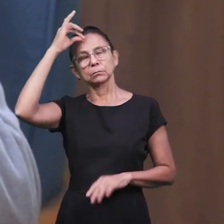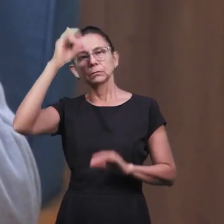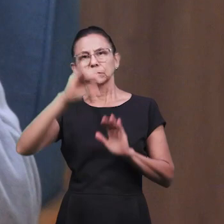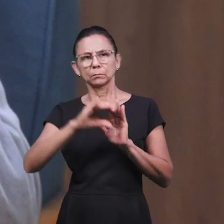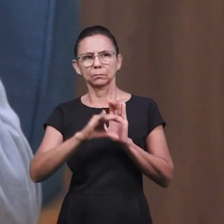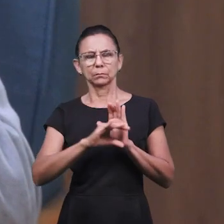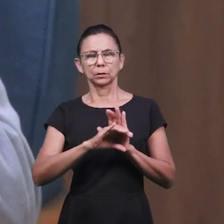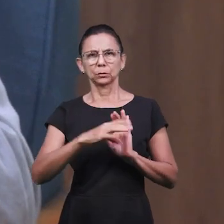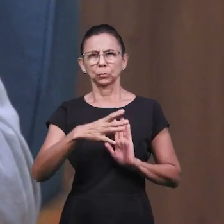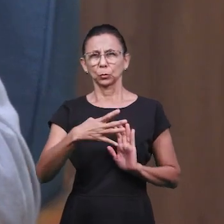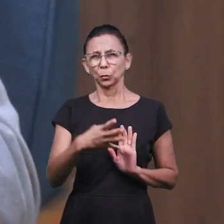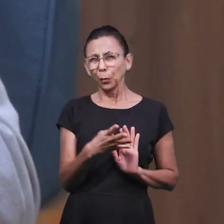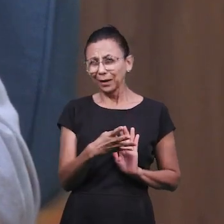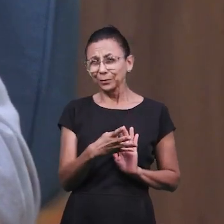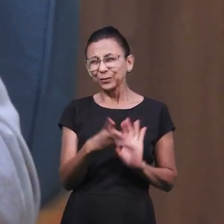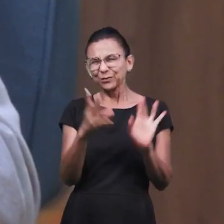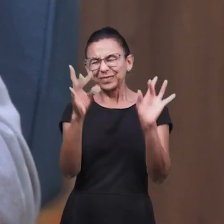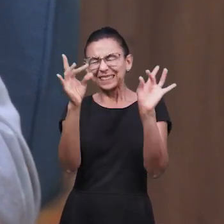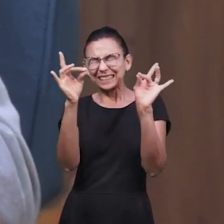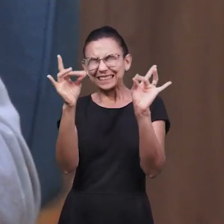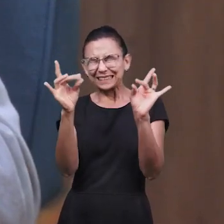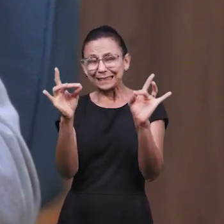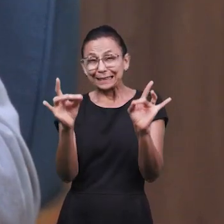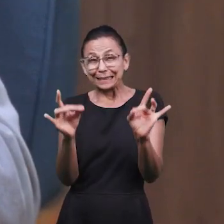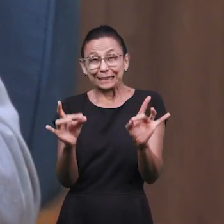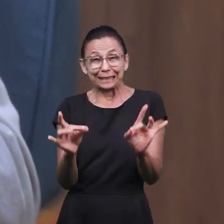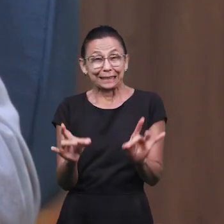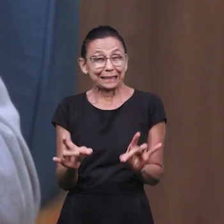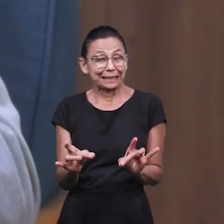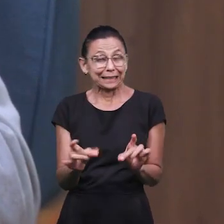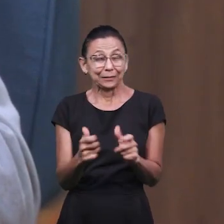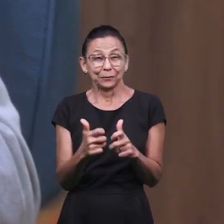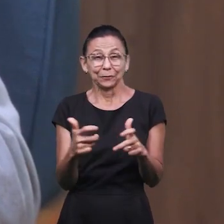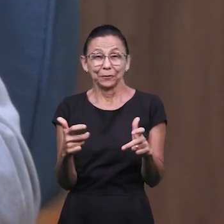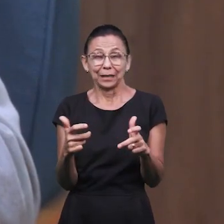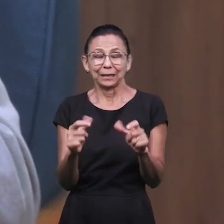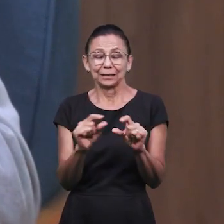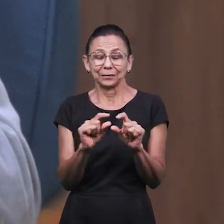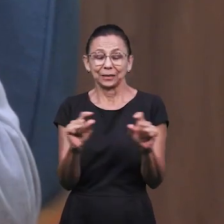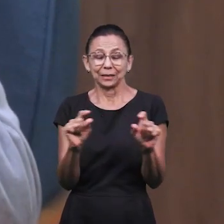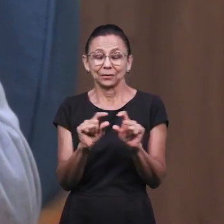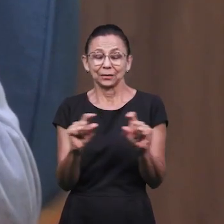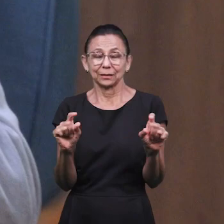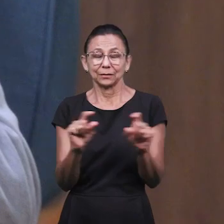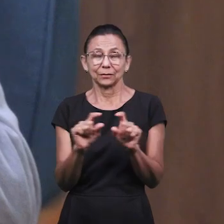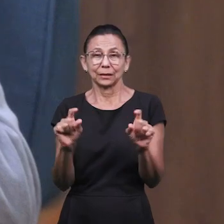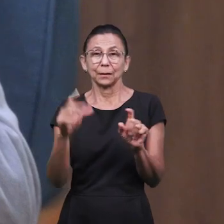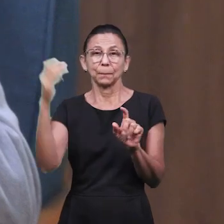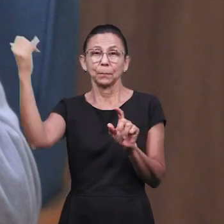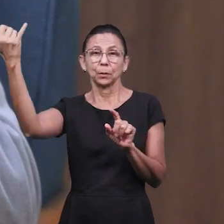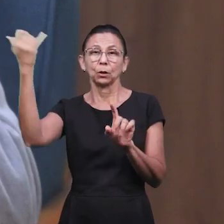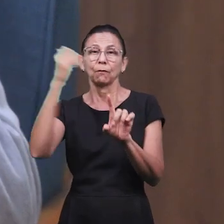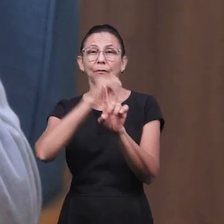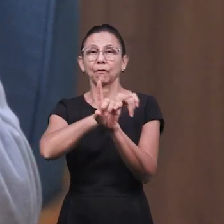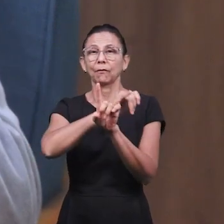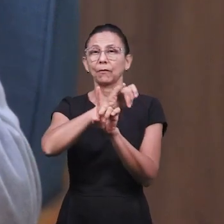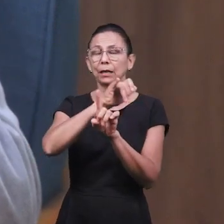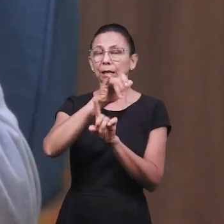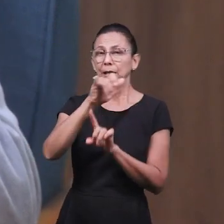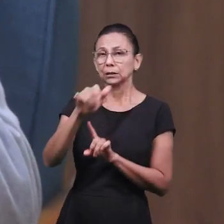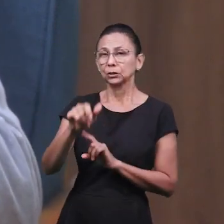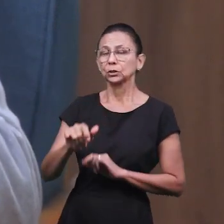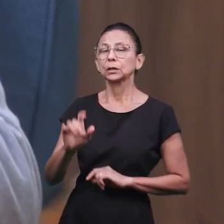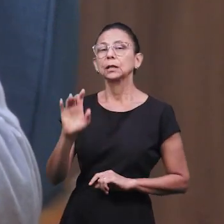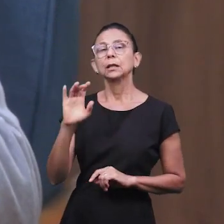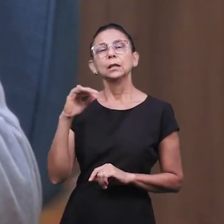4, o livro é riquíssimo nessas expressões proféticas que nós vamos, no